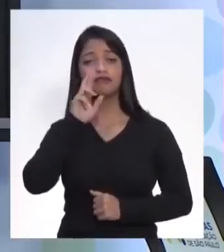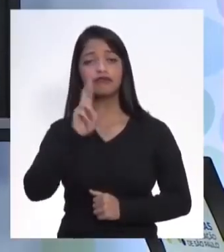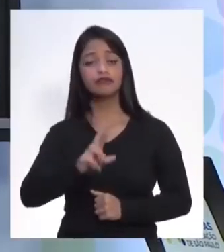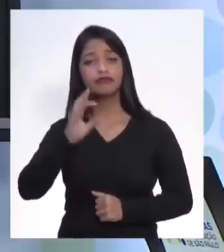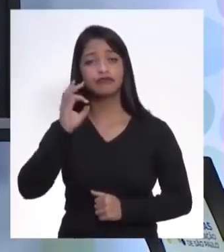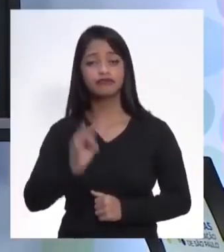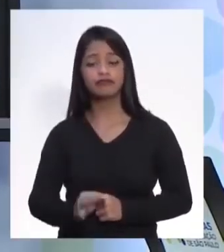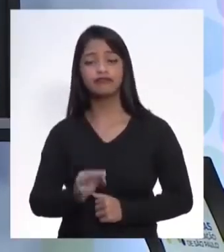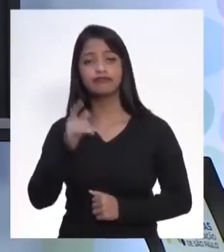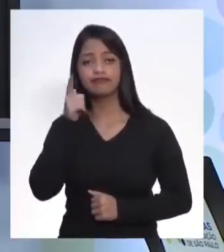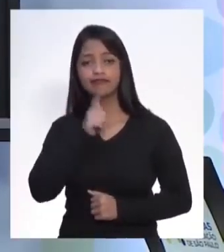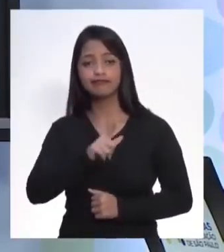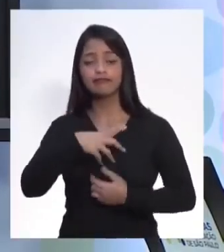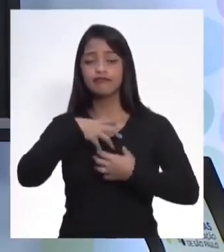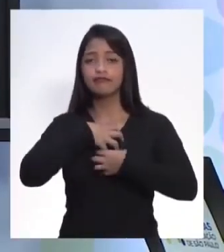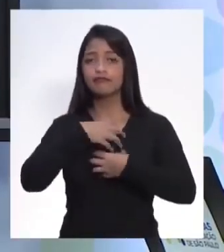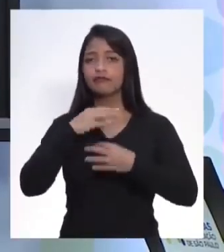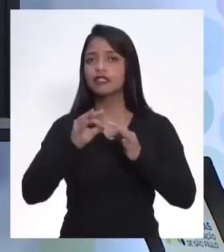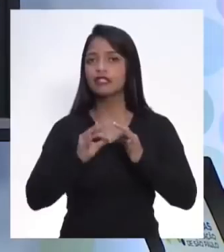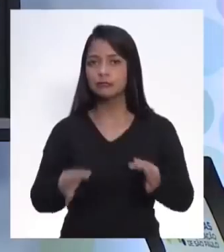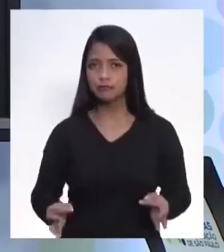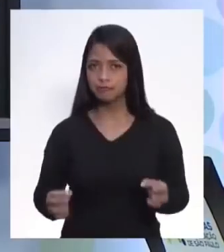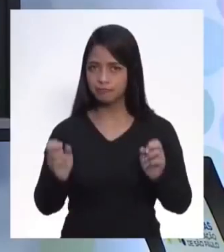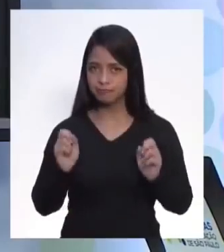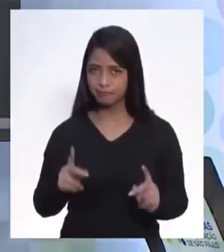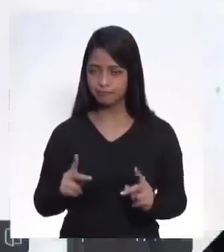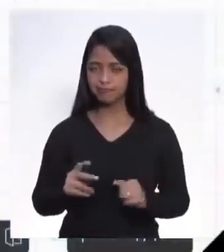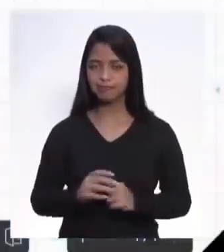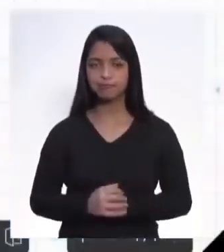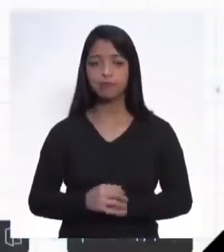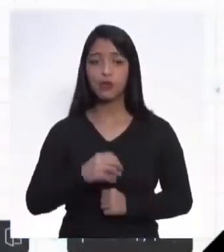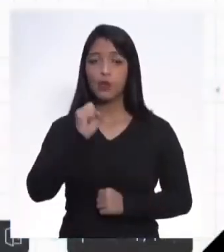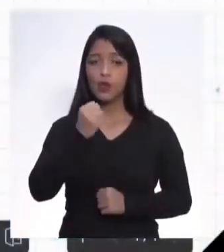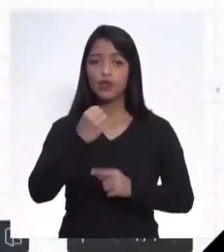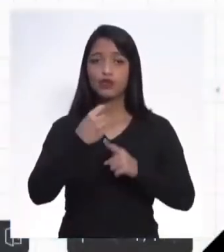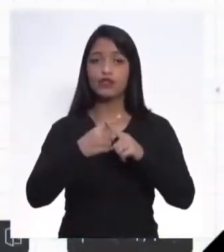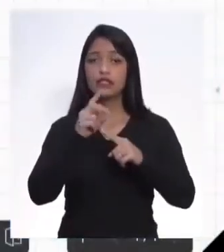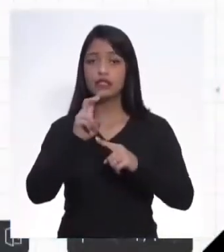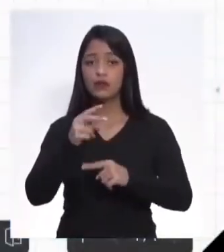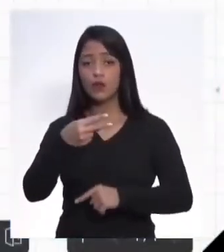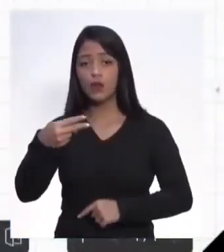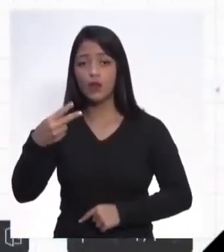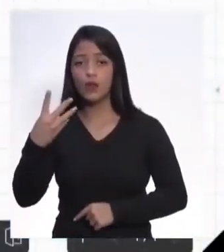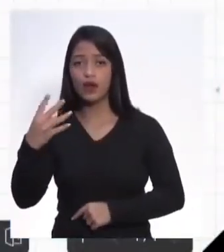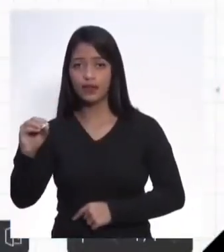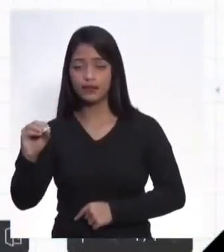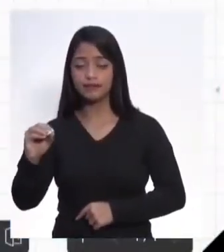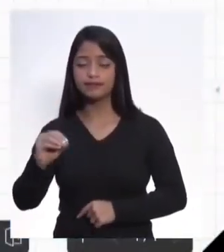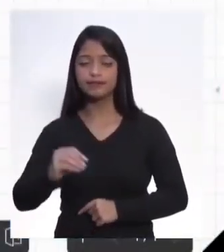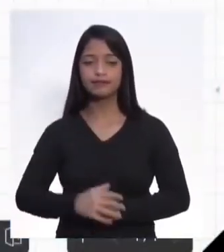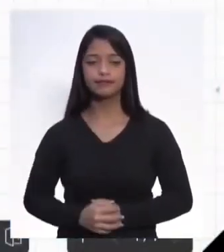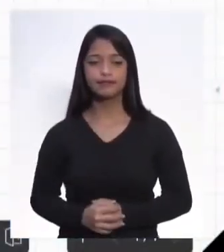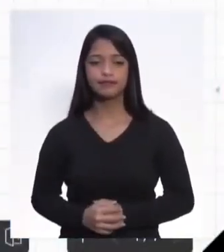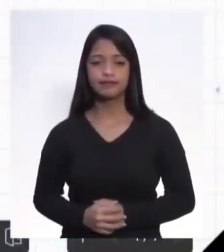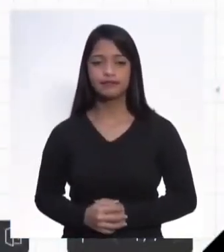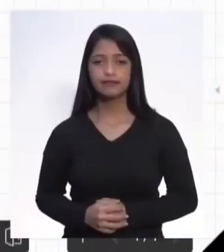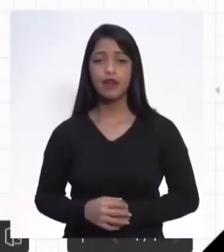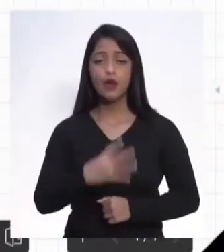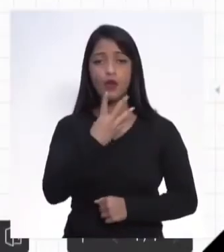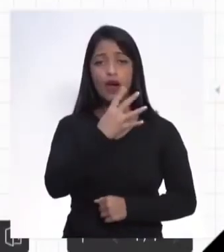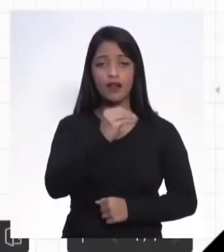forma bastante simples também. 8 vezes 5, 40, para 40 nada. Então, estamos falando de quem?